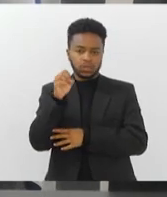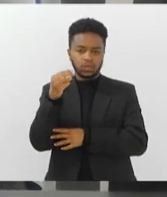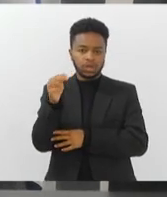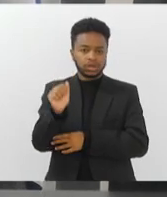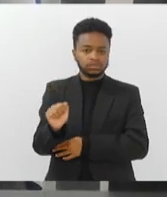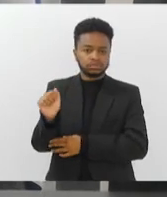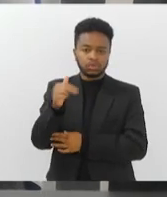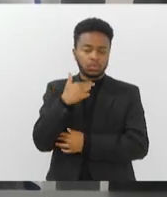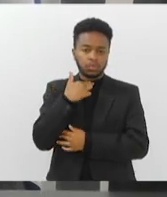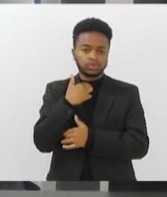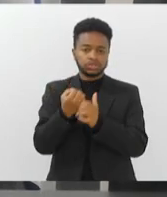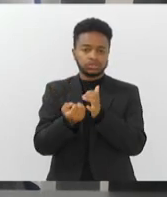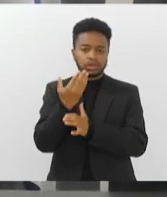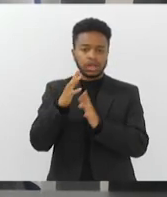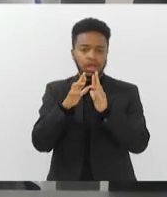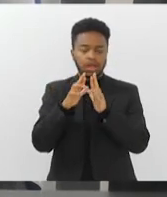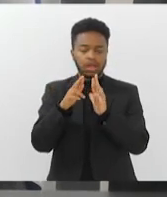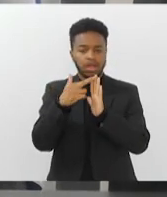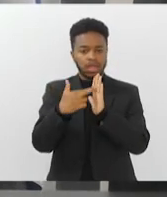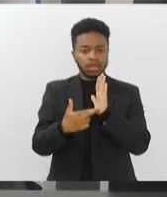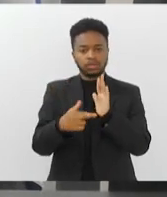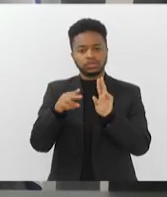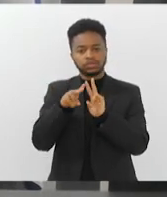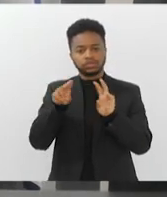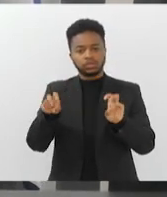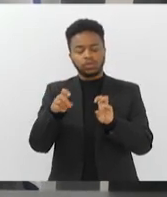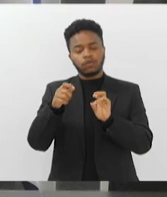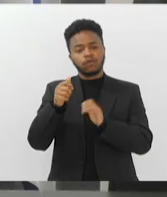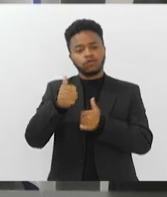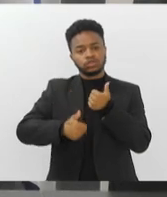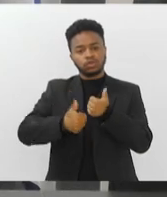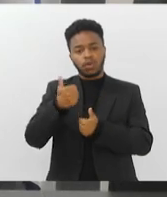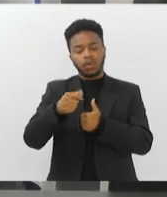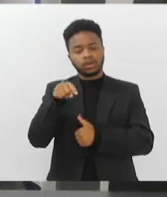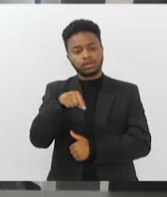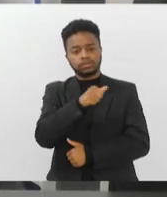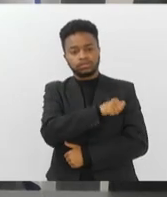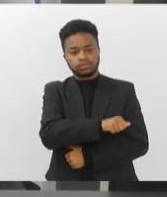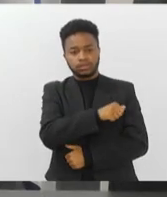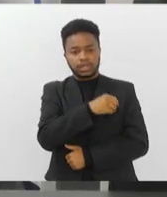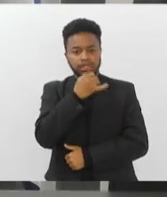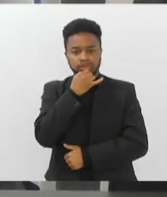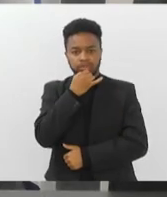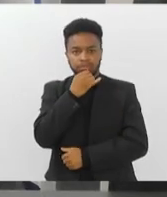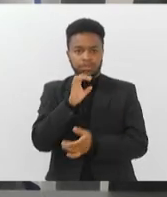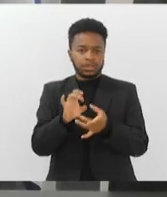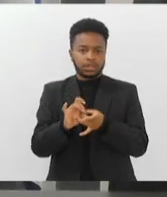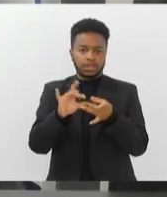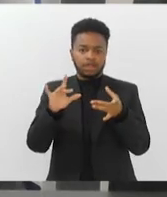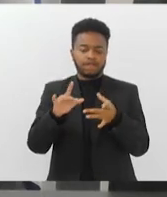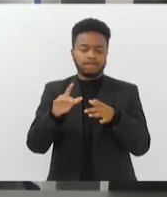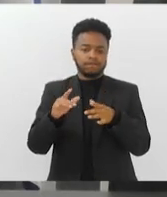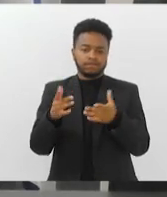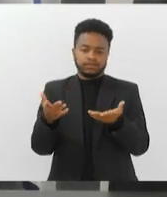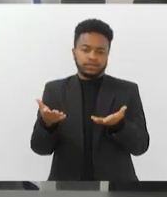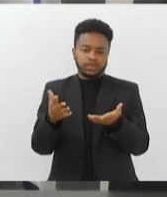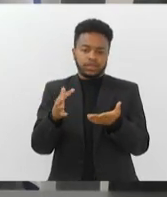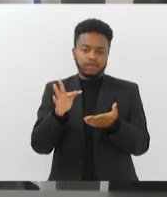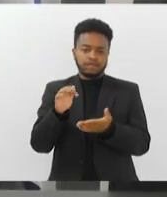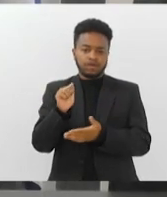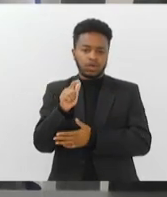sobre o futebol no estado do Rio de Janeiro. No futebol no Rio de Janeiro será permitido falta dentro da área. Isso não